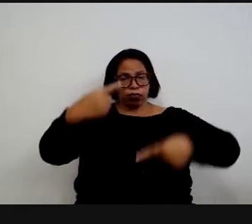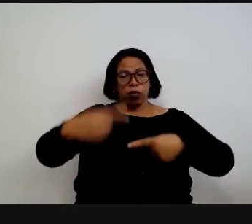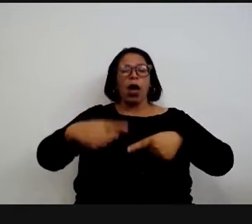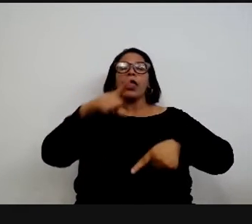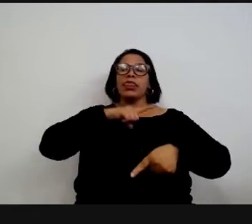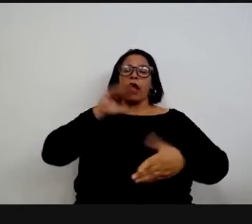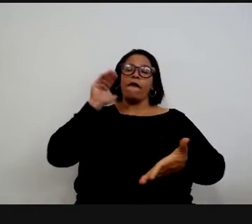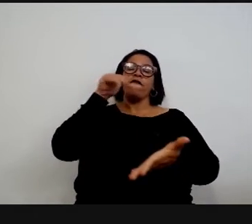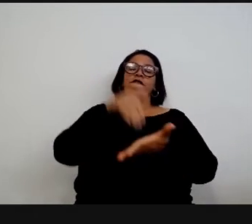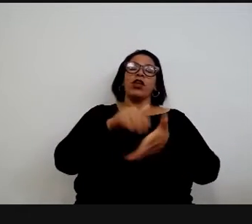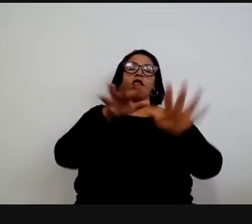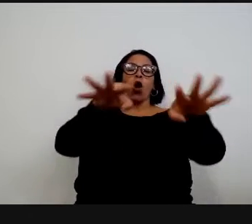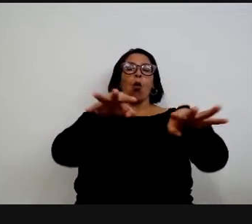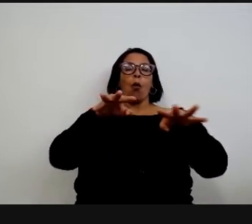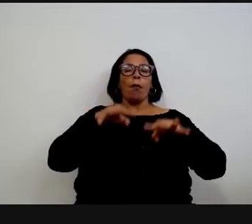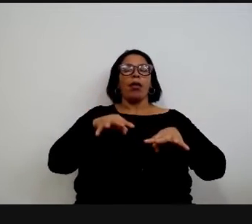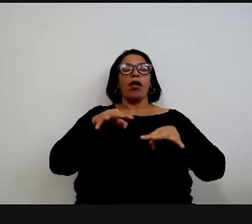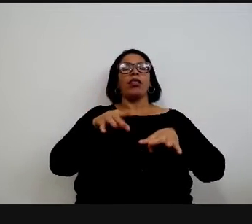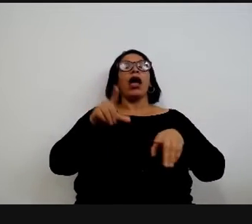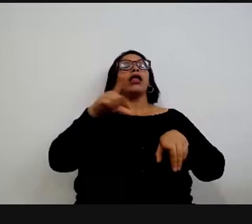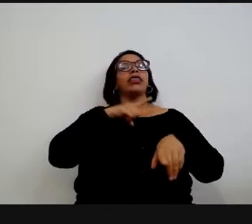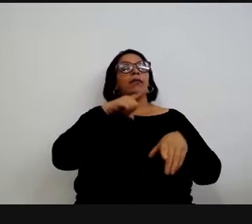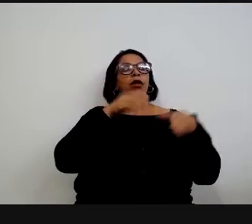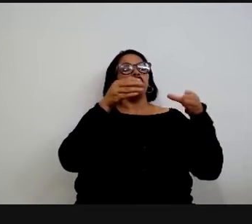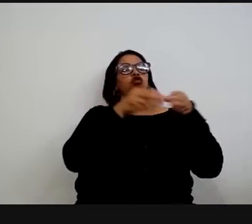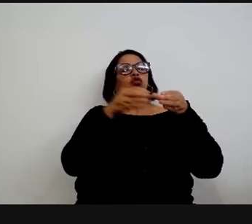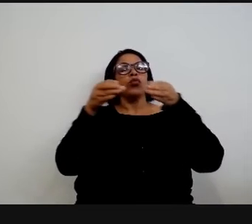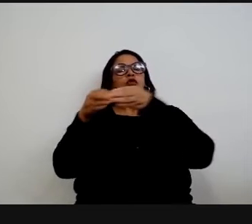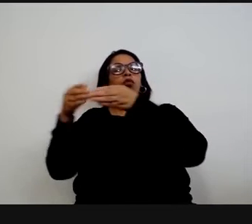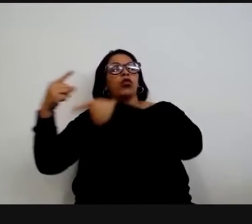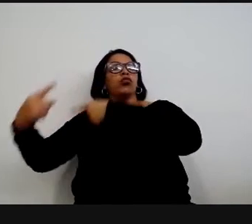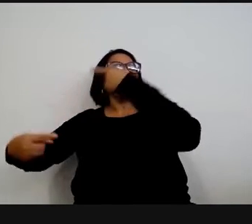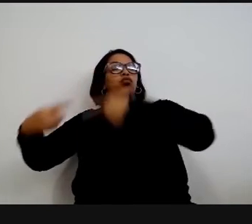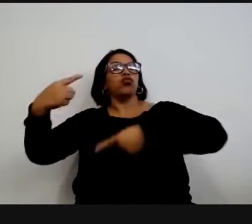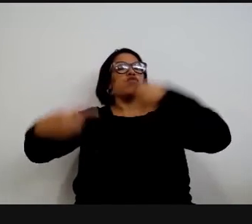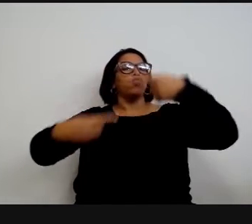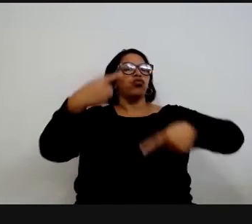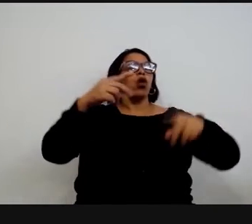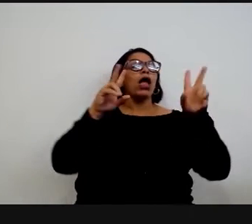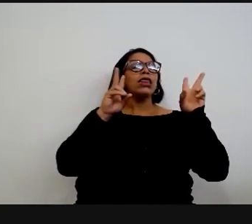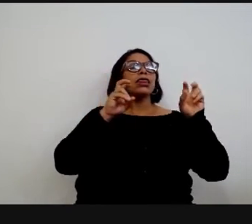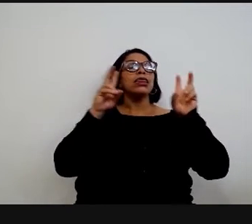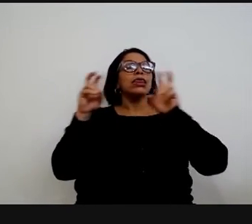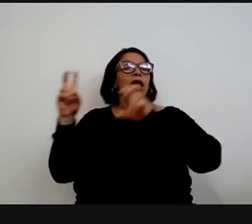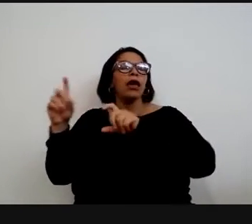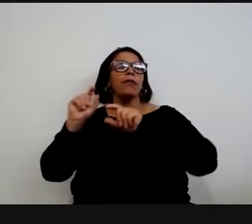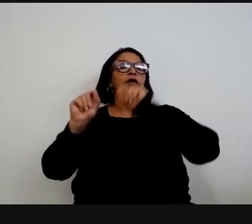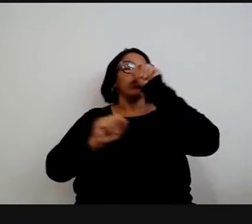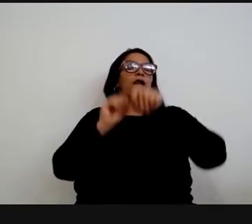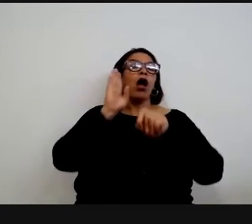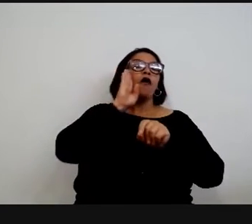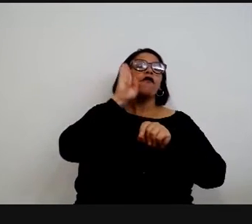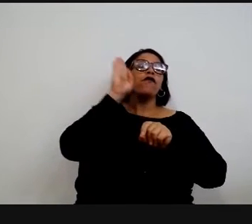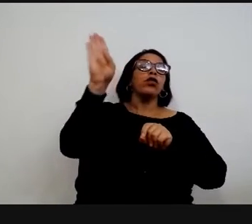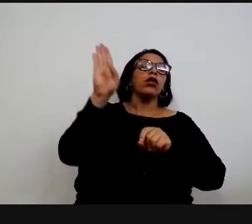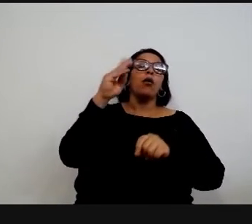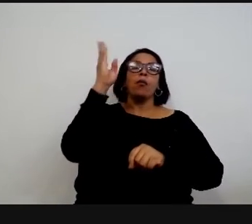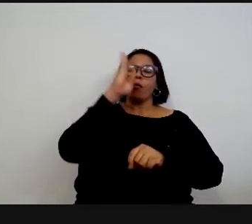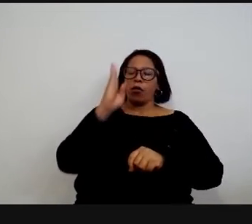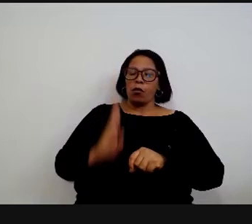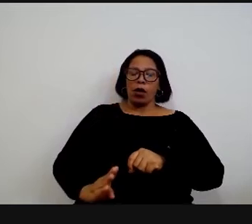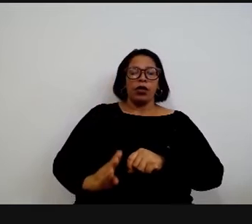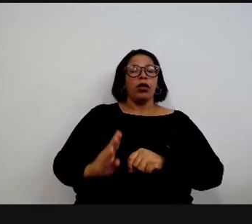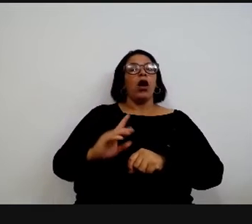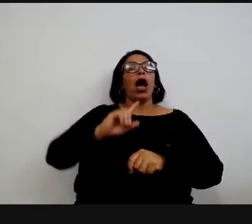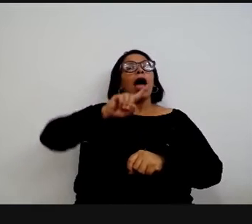reunião plenária anual e reuniões de grupos de trabalho, onde são discutidas questões fundamentais para o Brasil, e